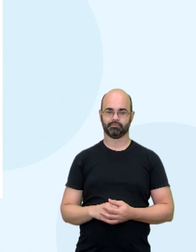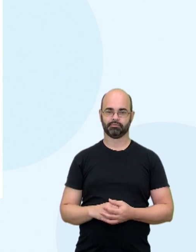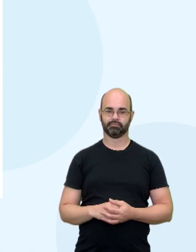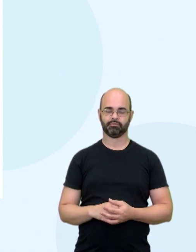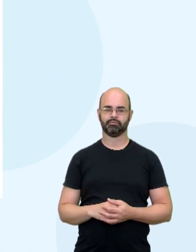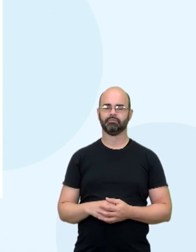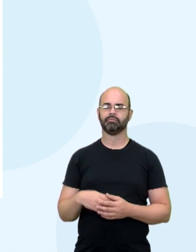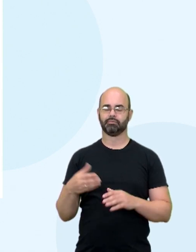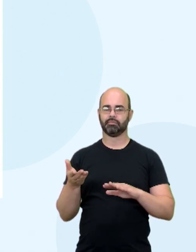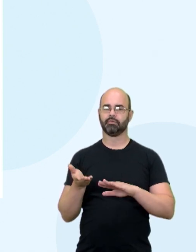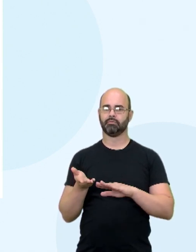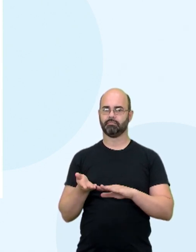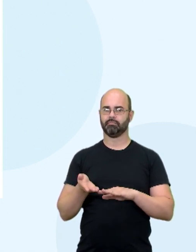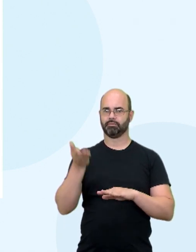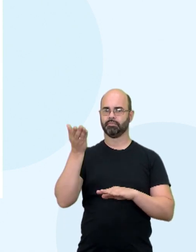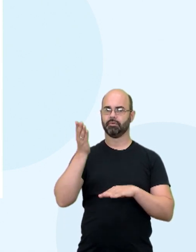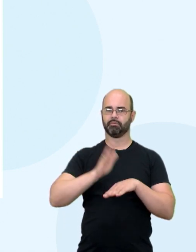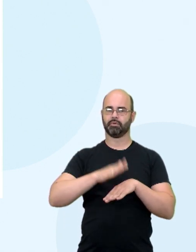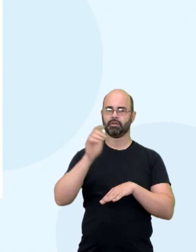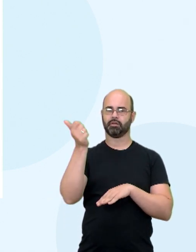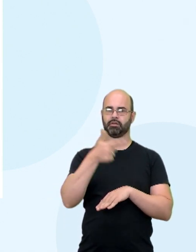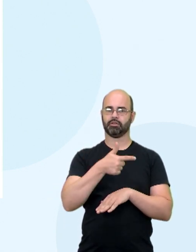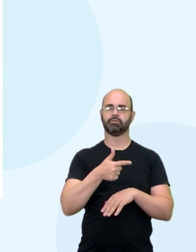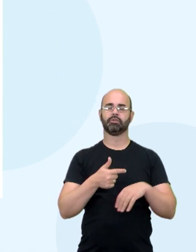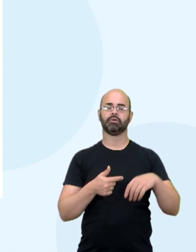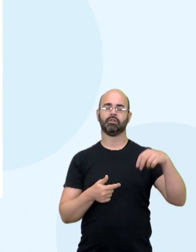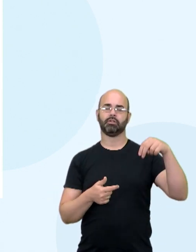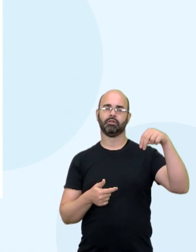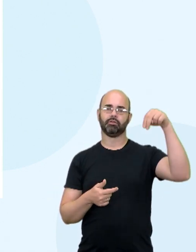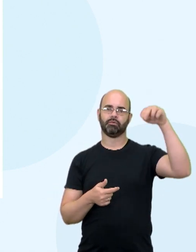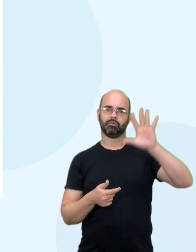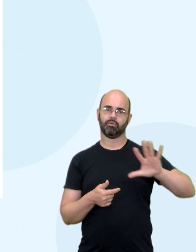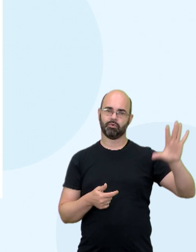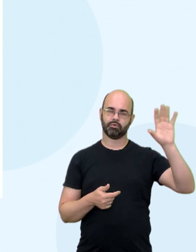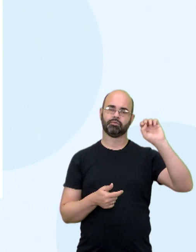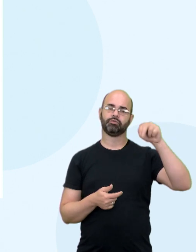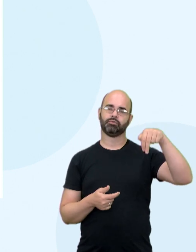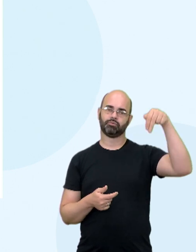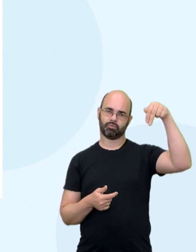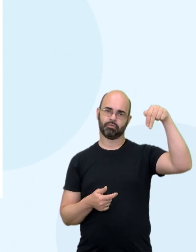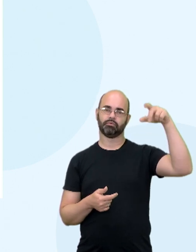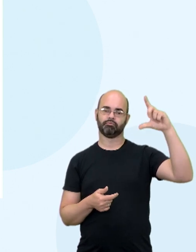bem acima das regiões Norte e Nordeste, né? Então o Sudeste lá,